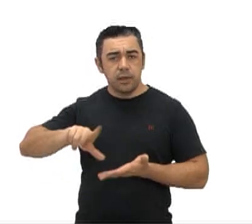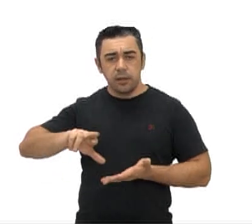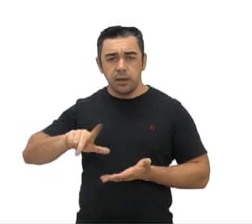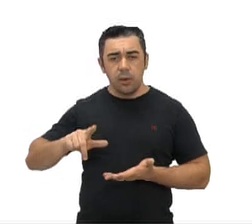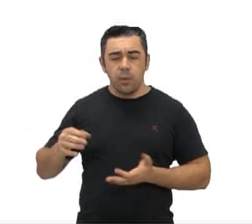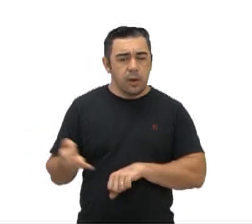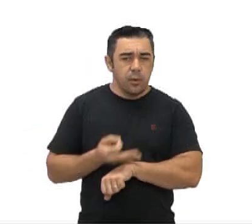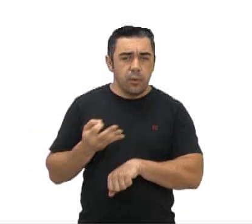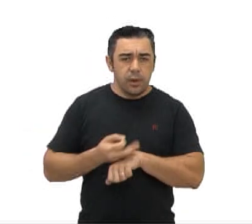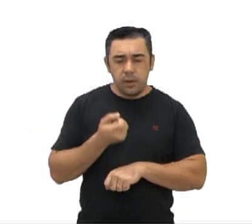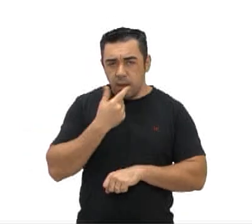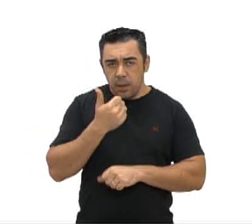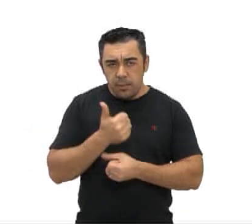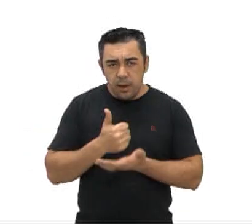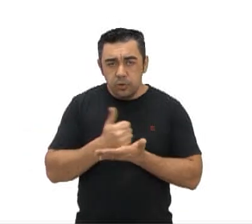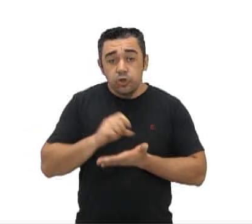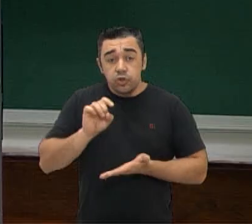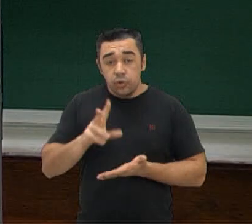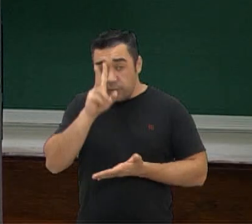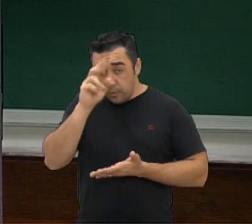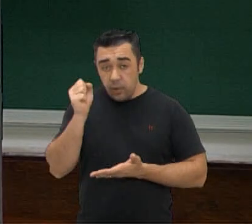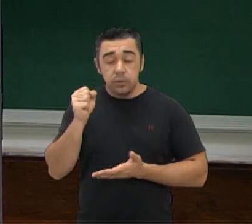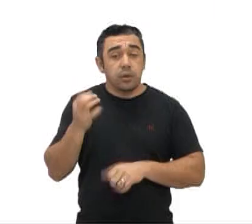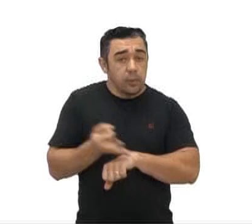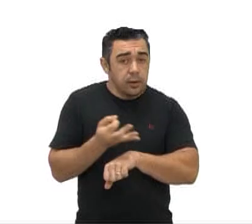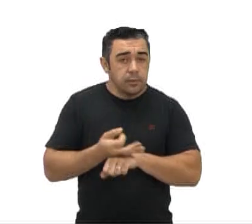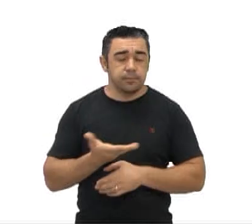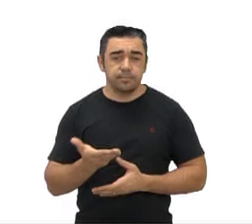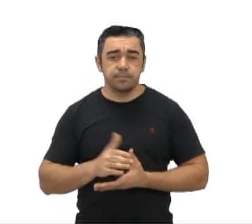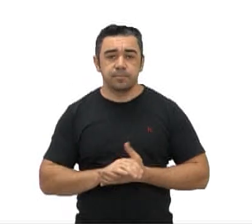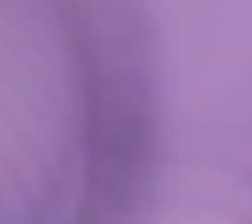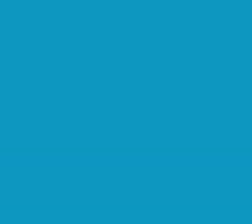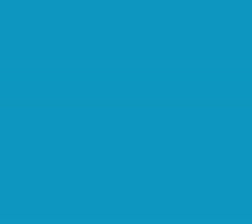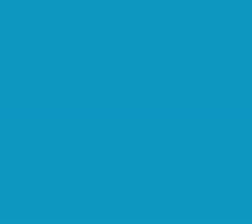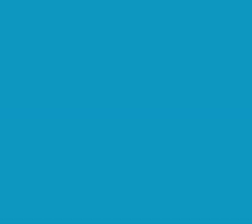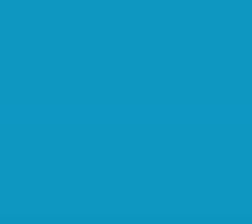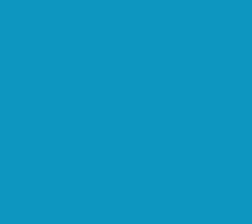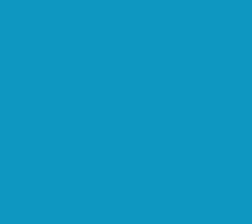resistentes, fazendo com que apenas os mais fortes sobrevivam.